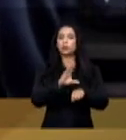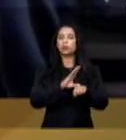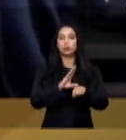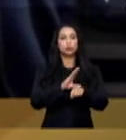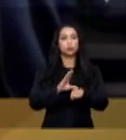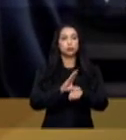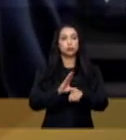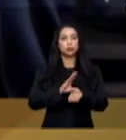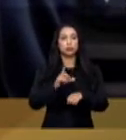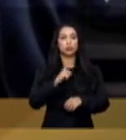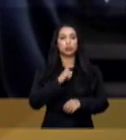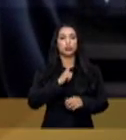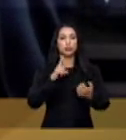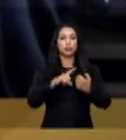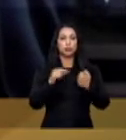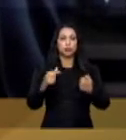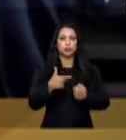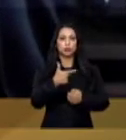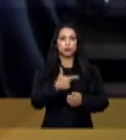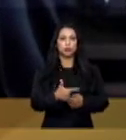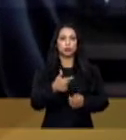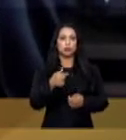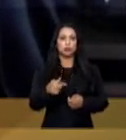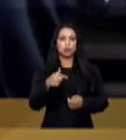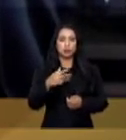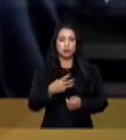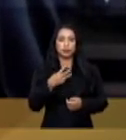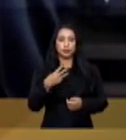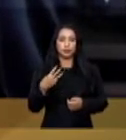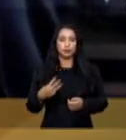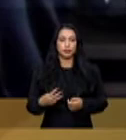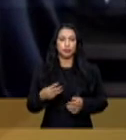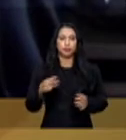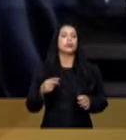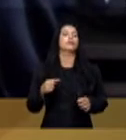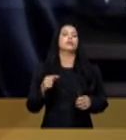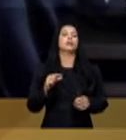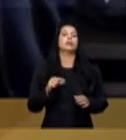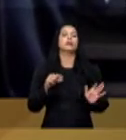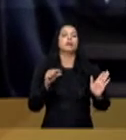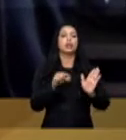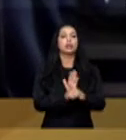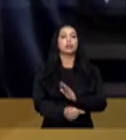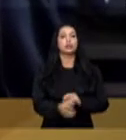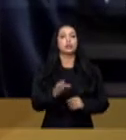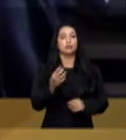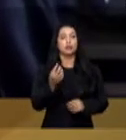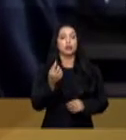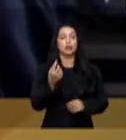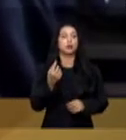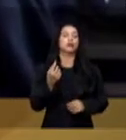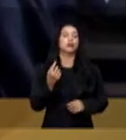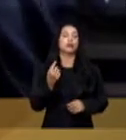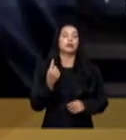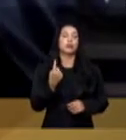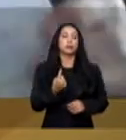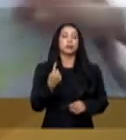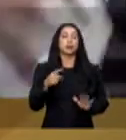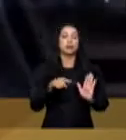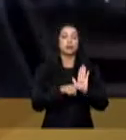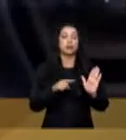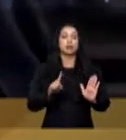preceito secundário do artigo 273, parágrafo 1º, letra B, do Código Penal. Ou seja, considerou